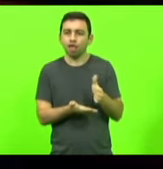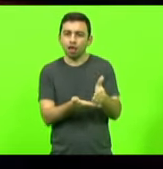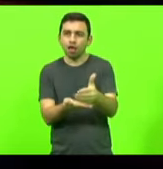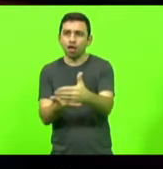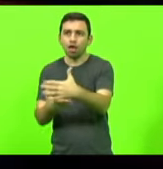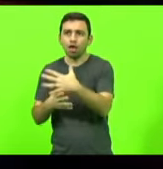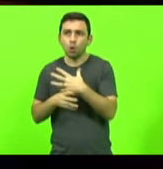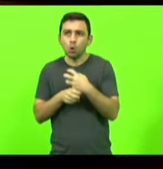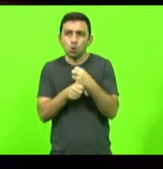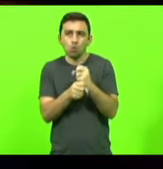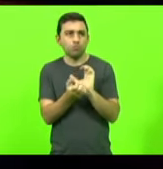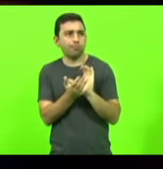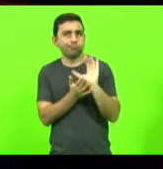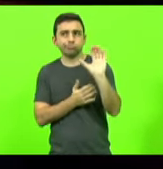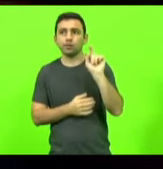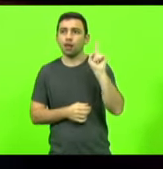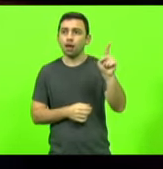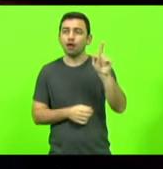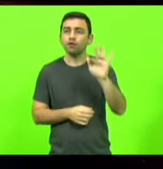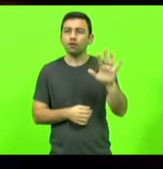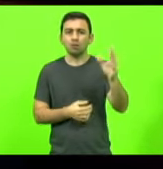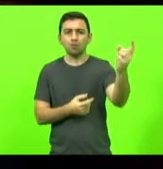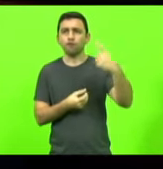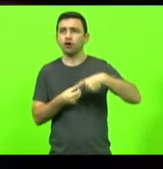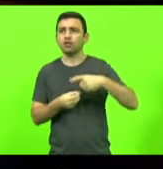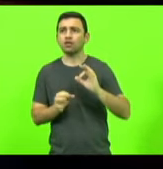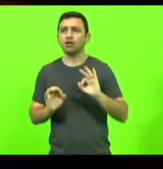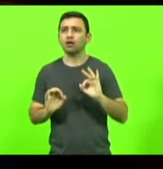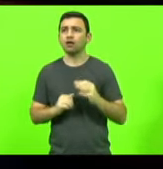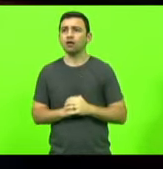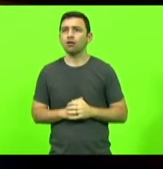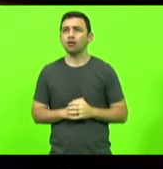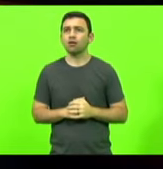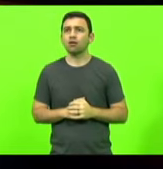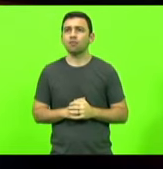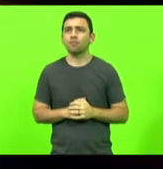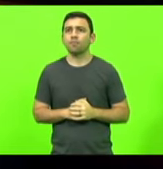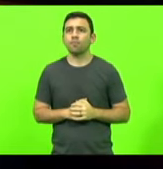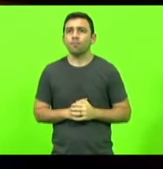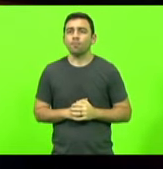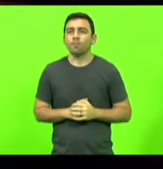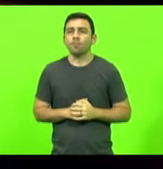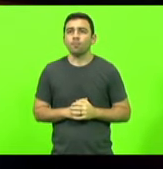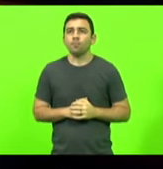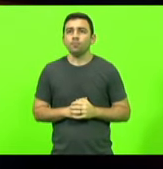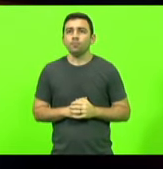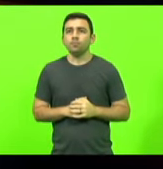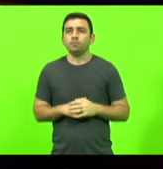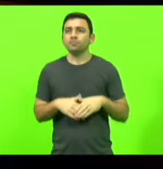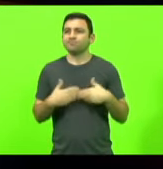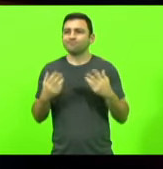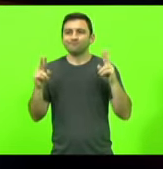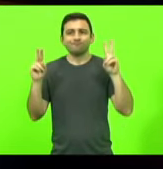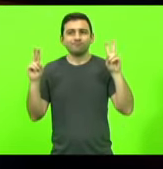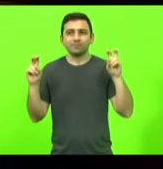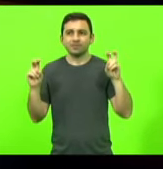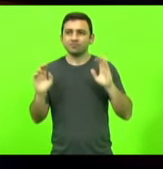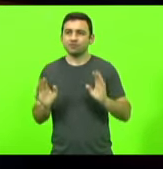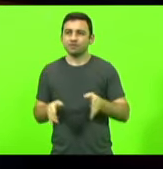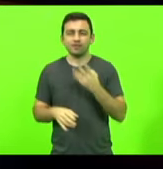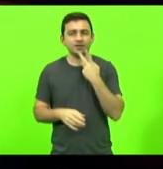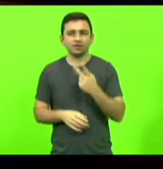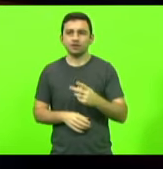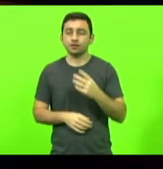para a União, recebendo pouco e não receber esse recurso de volta. Esse assunto aqui, da